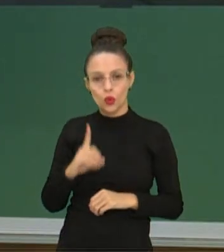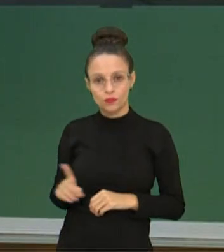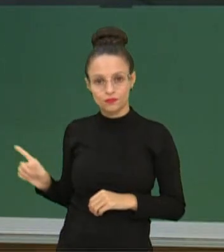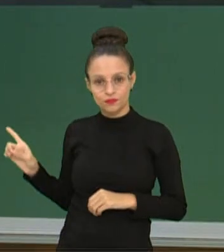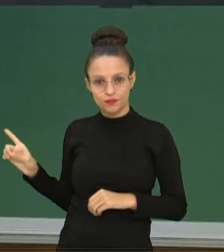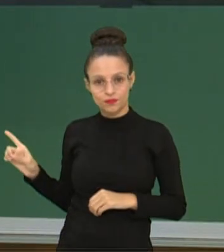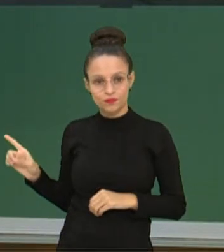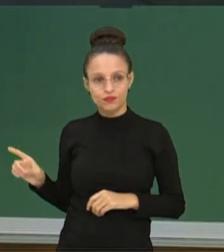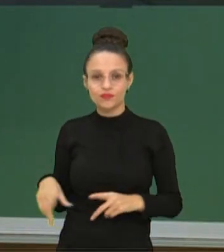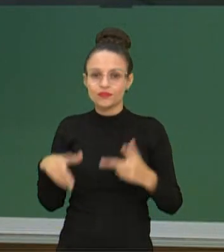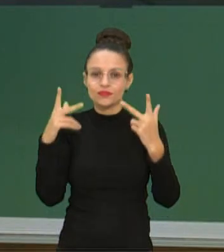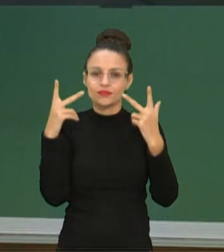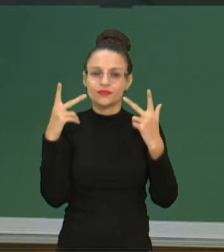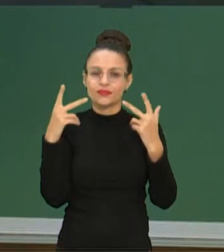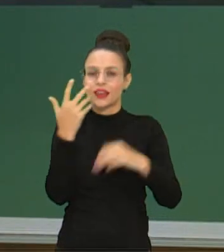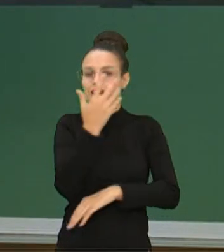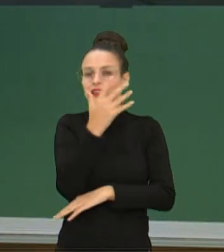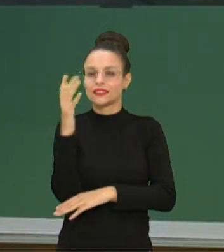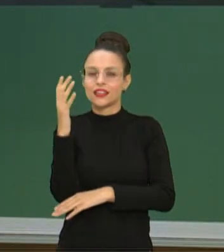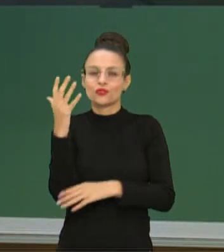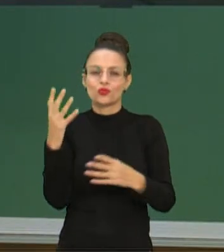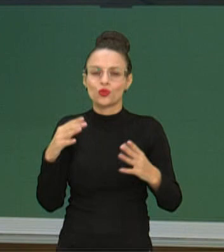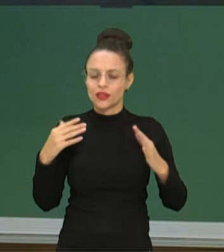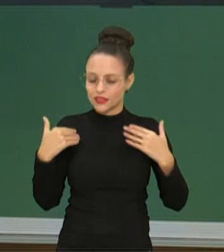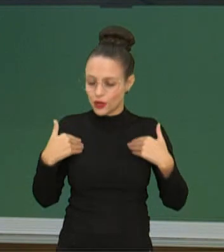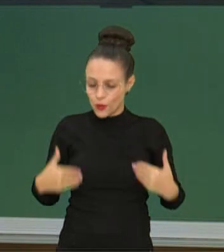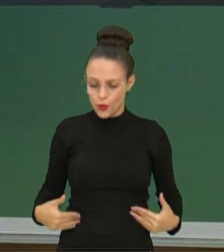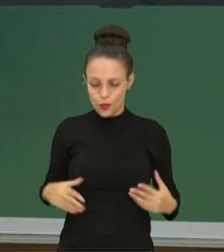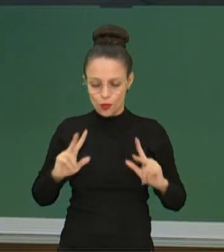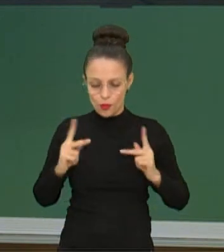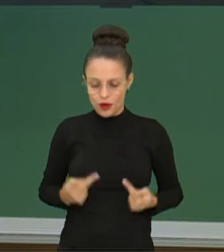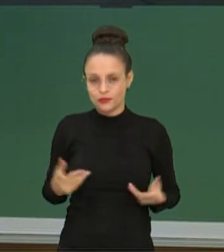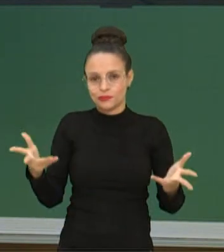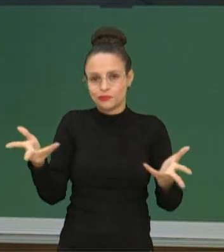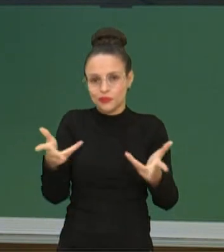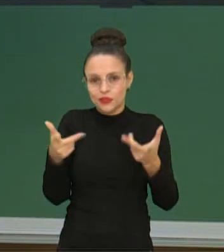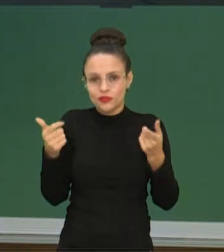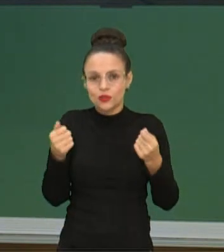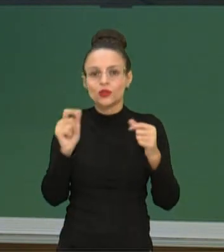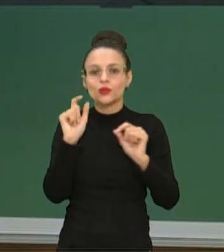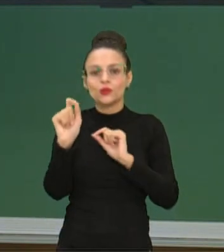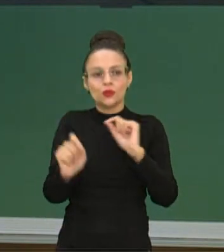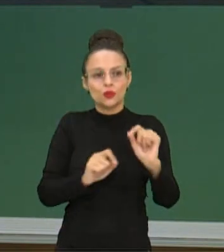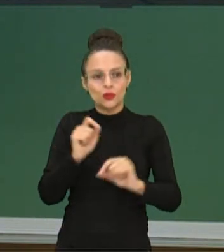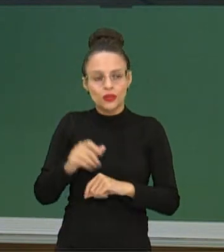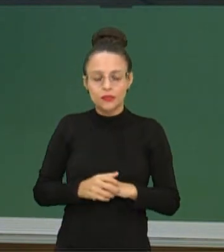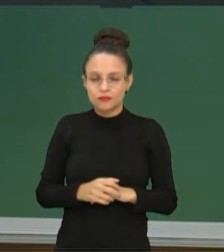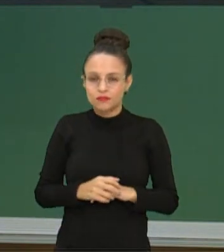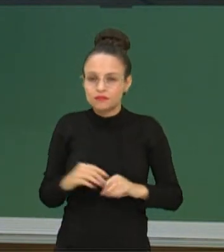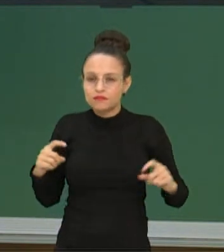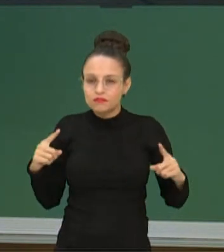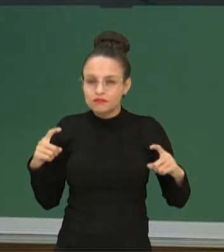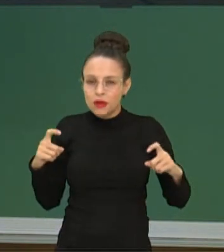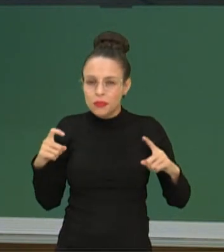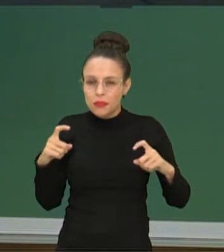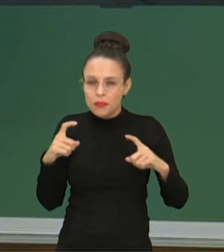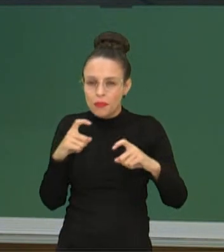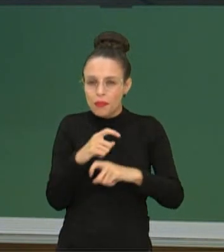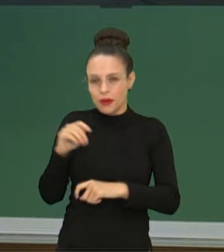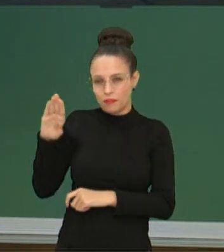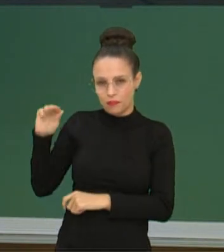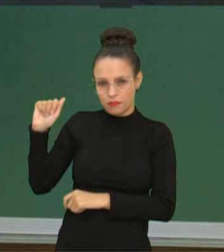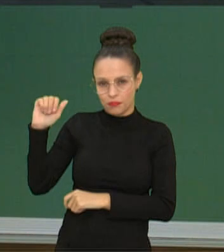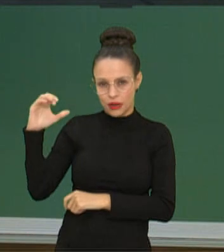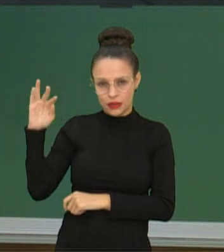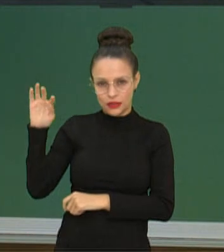bacana, a natureza é fantástica, o corpo humano também, né? As bactérias, existem